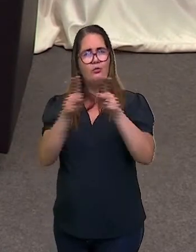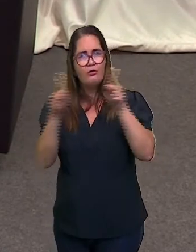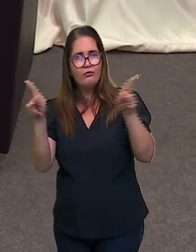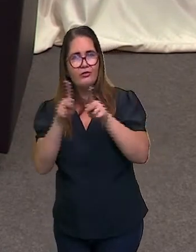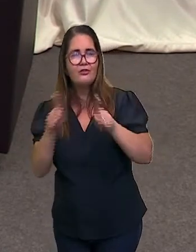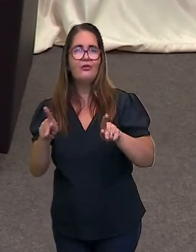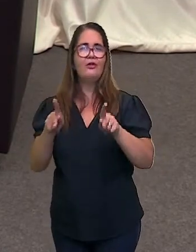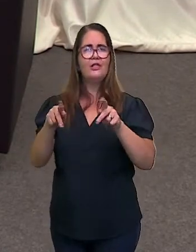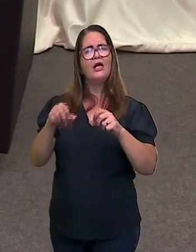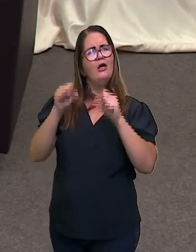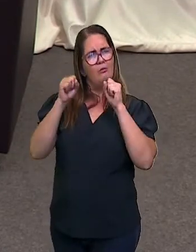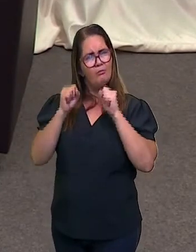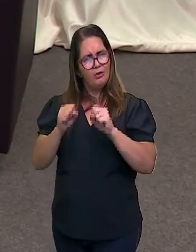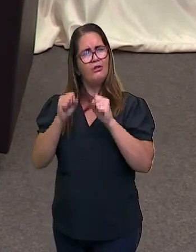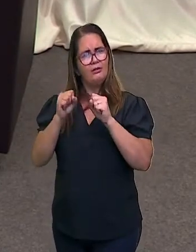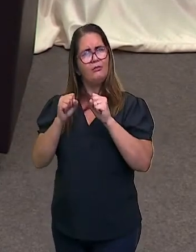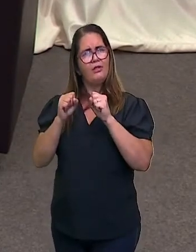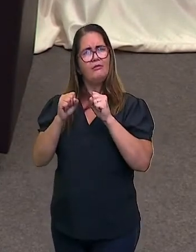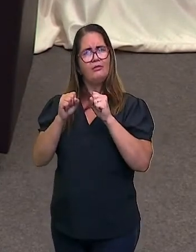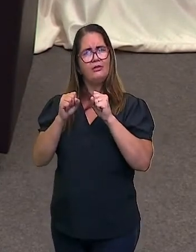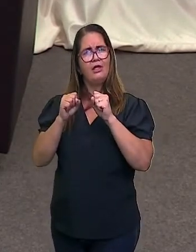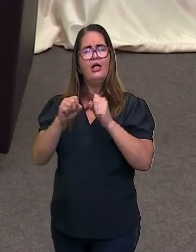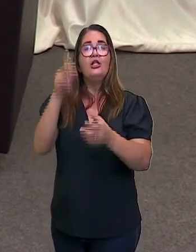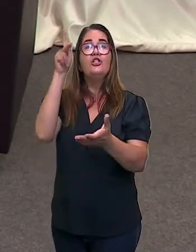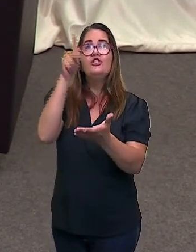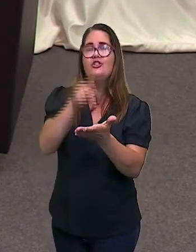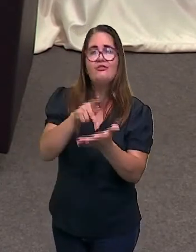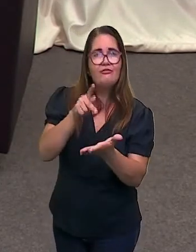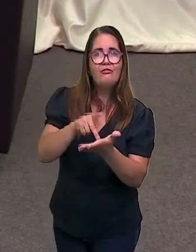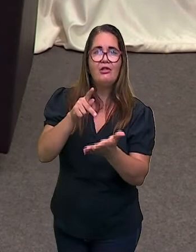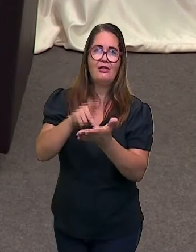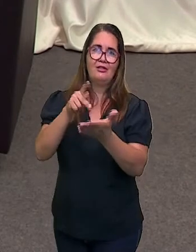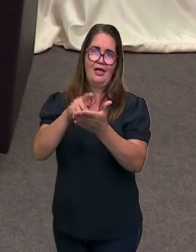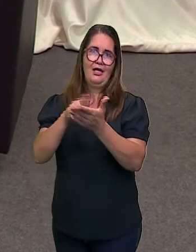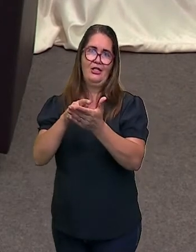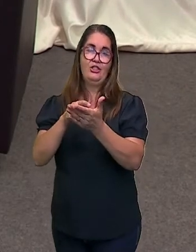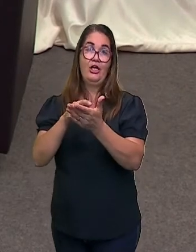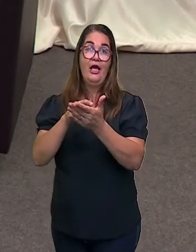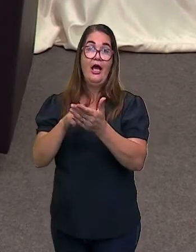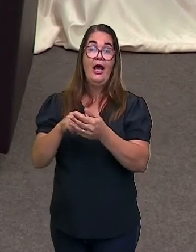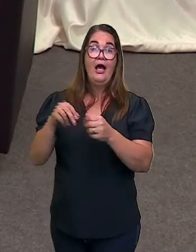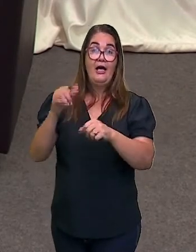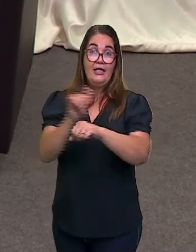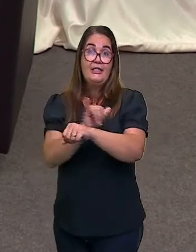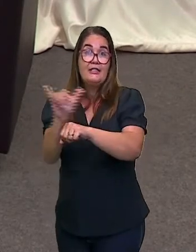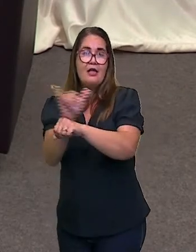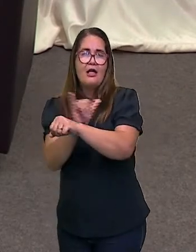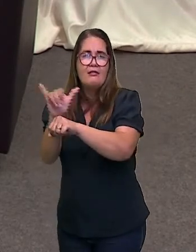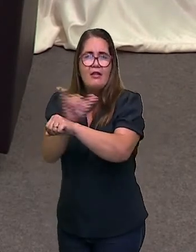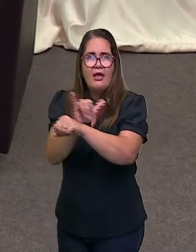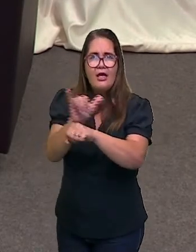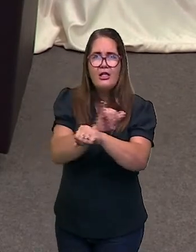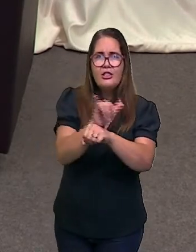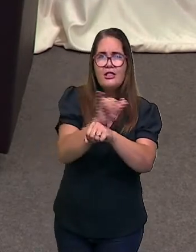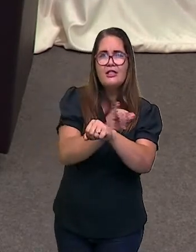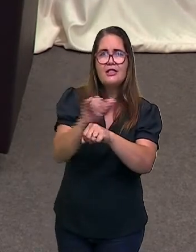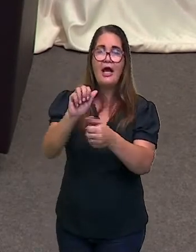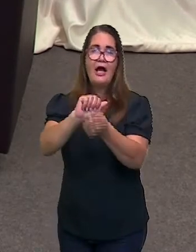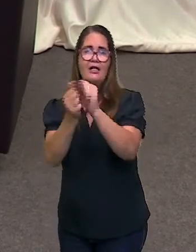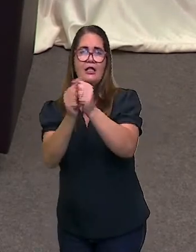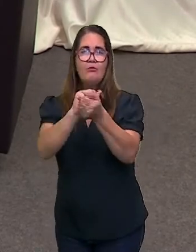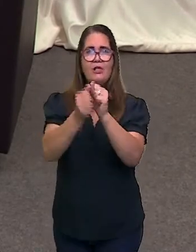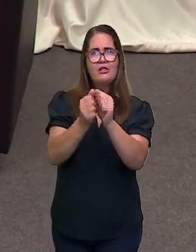ministrar as aulas e que essas velhas estratégias, elas precisam ser questionadas,